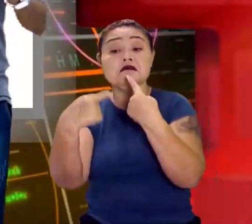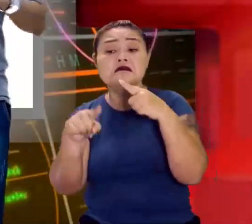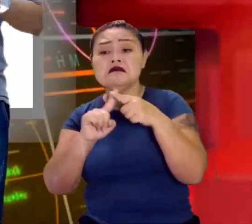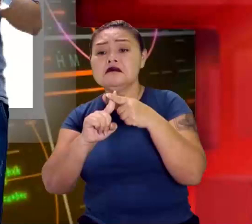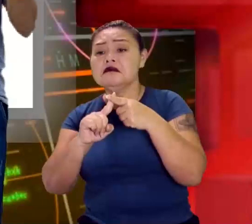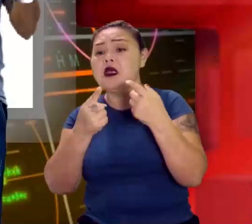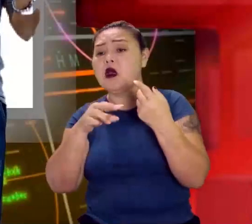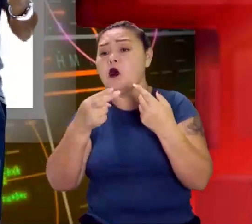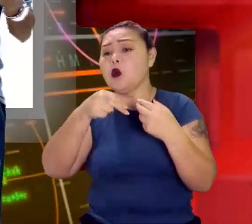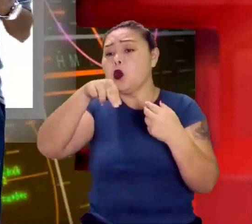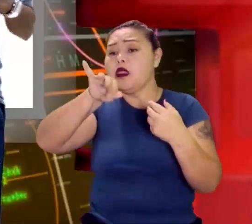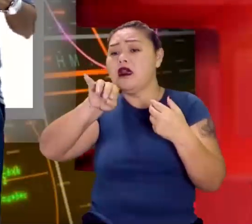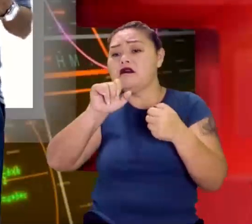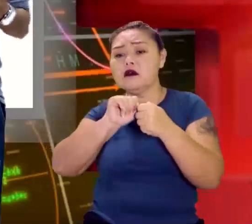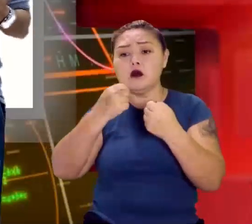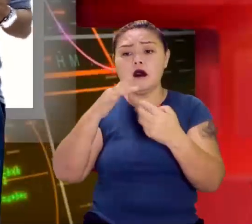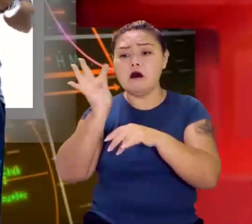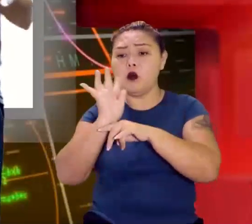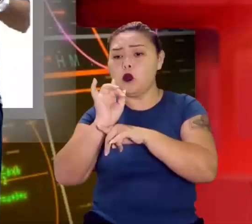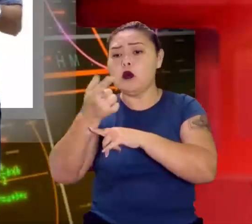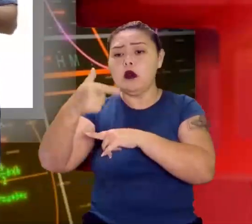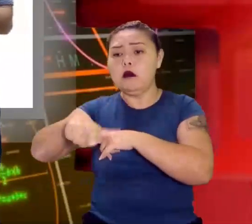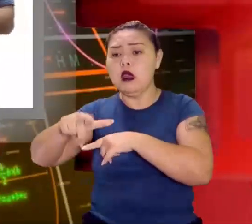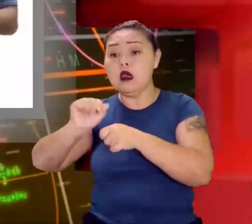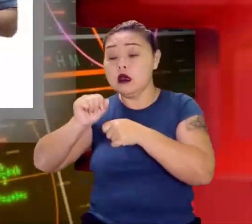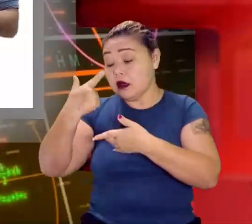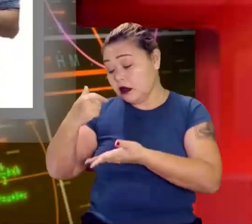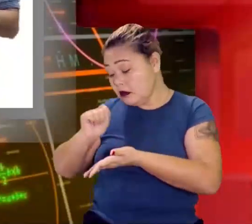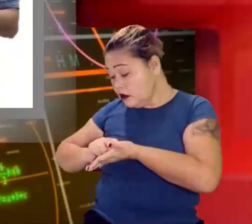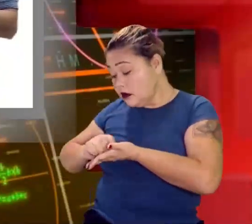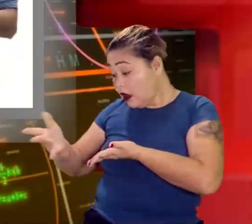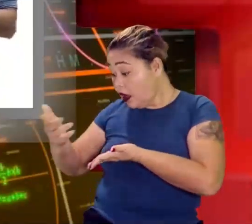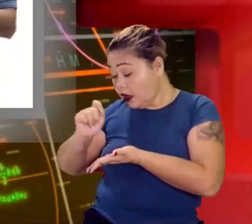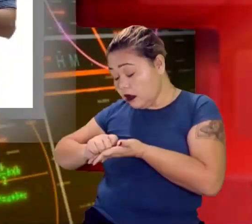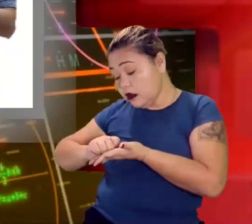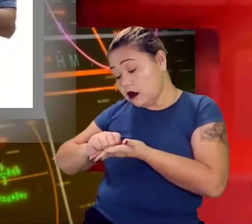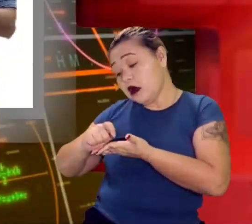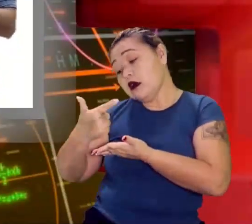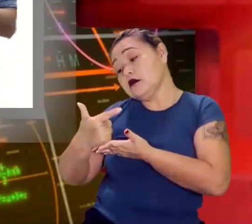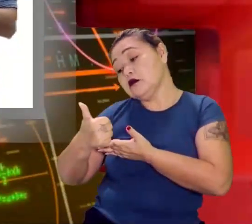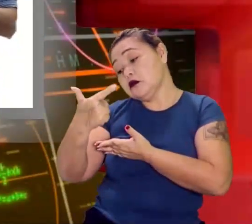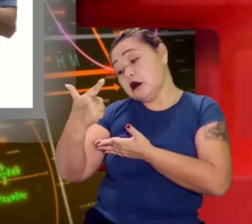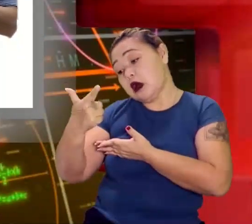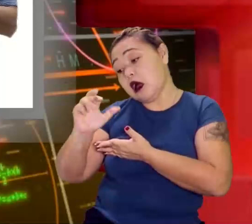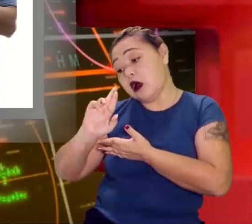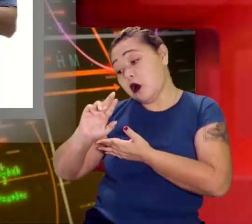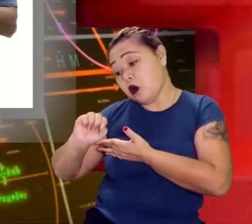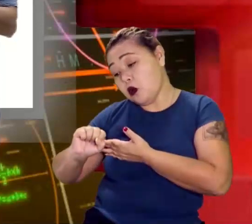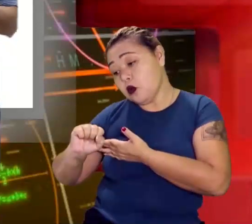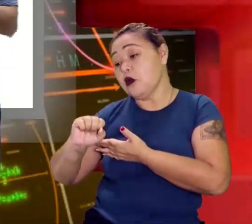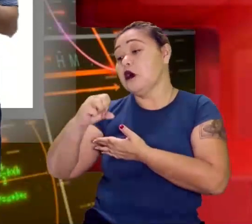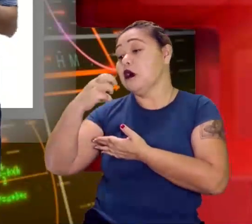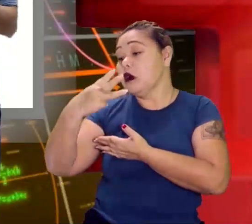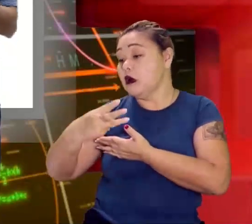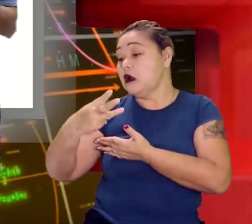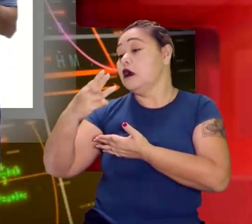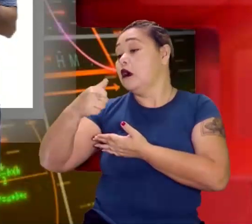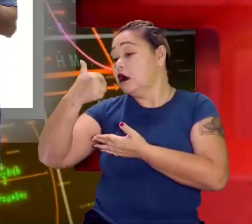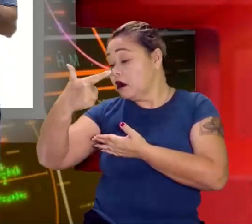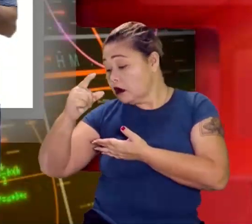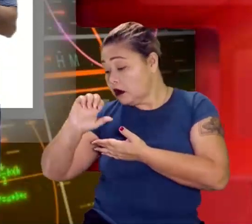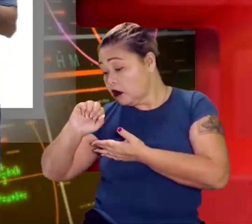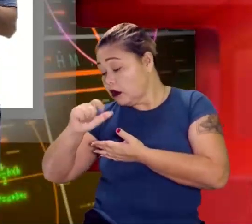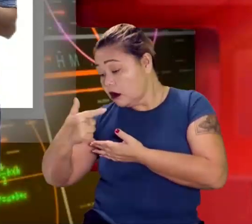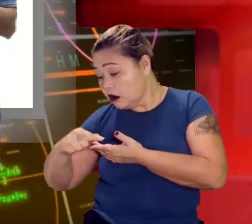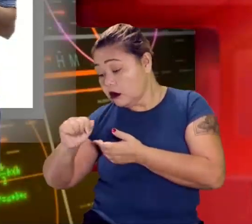quer mais, tá tudo filme repetido. Você faz o quê? Pega o caderno e coloca lá. 2 ao cubo, 8. 3 ao cubo, 27. 4